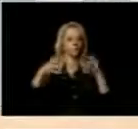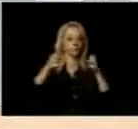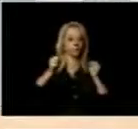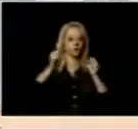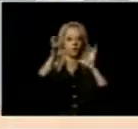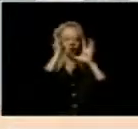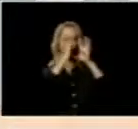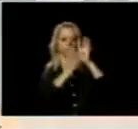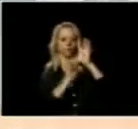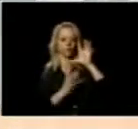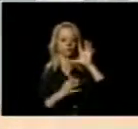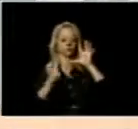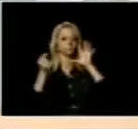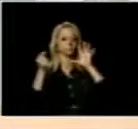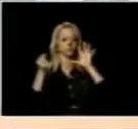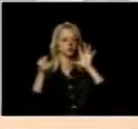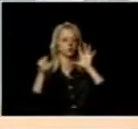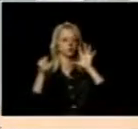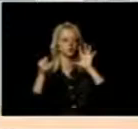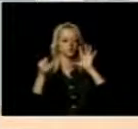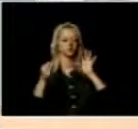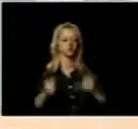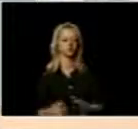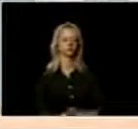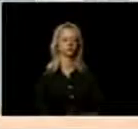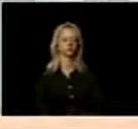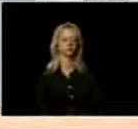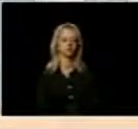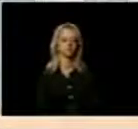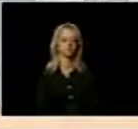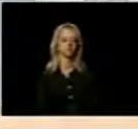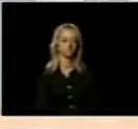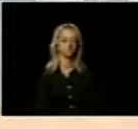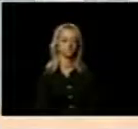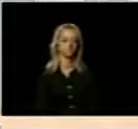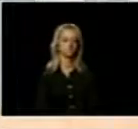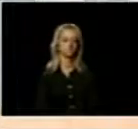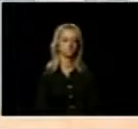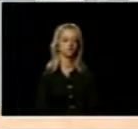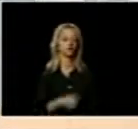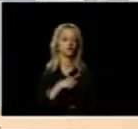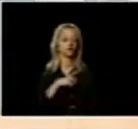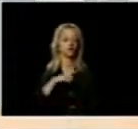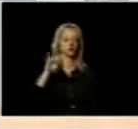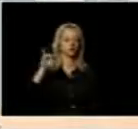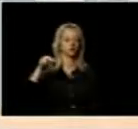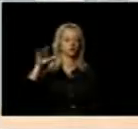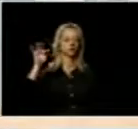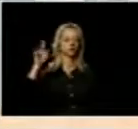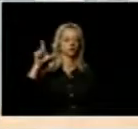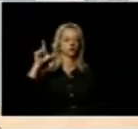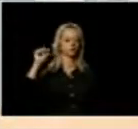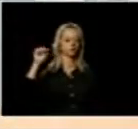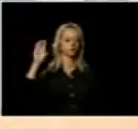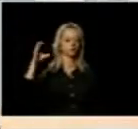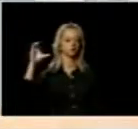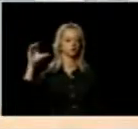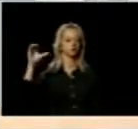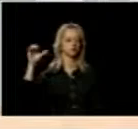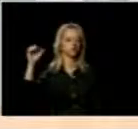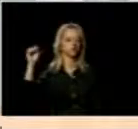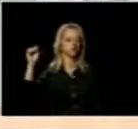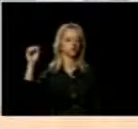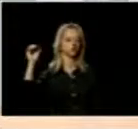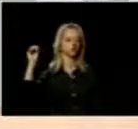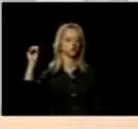em 100%. Mas Taubaté foi mais, porque tinha uma inflação galopante ao ano. Nós aprovamos aqui, eu digo